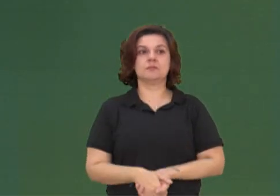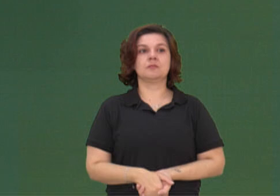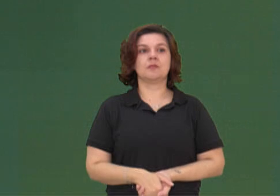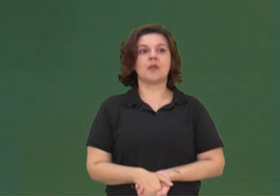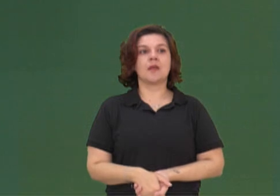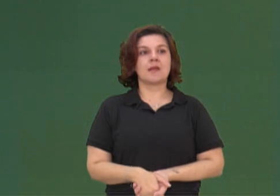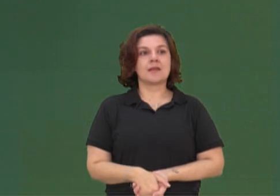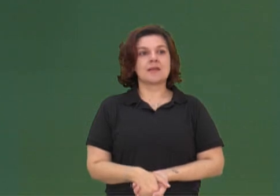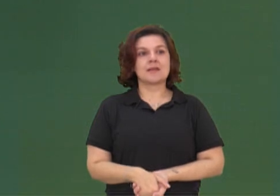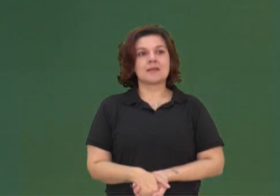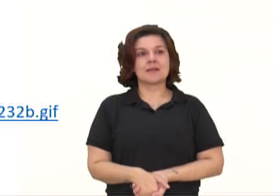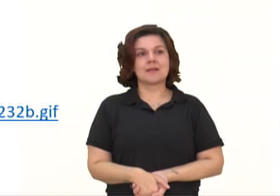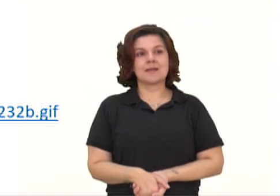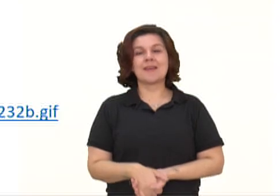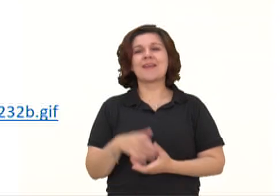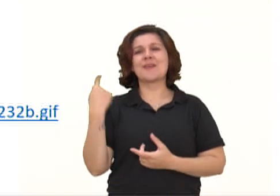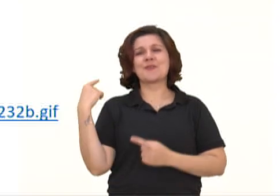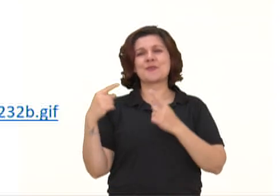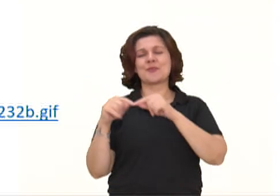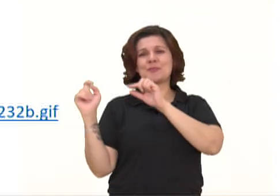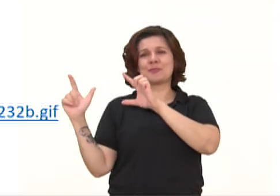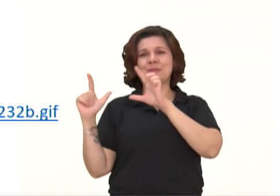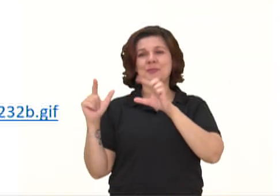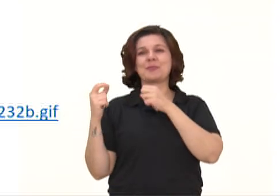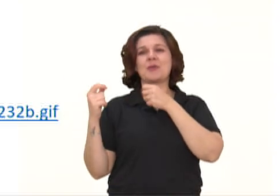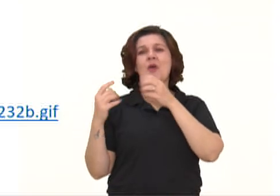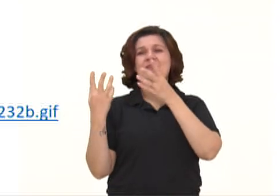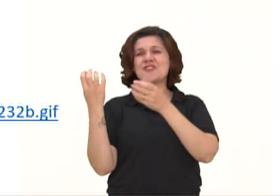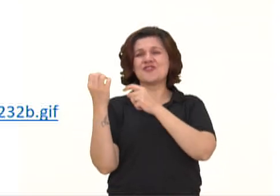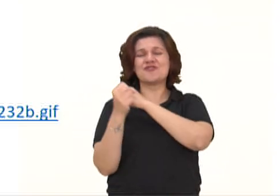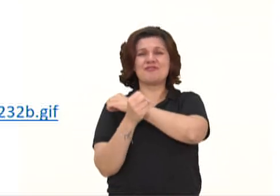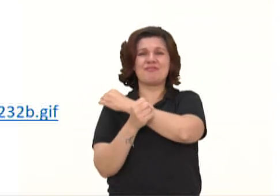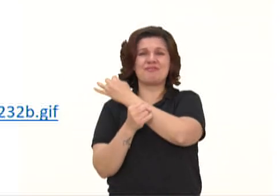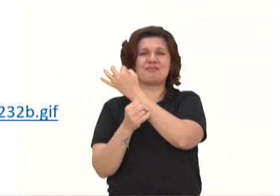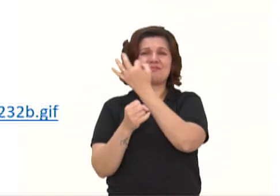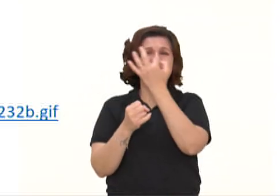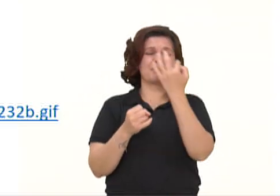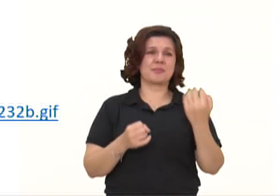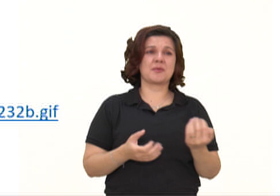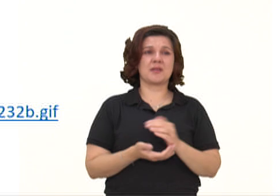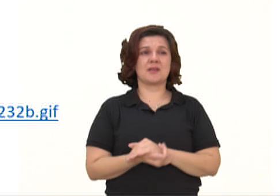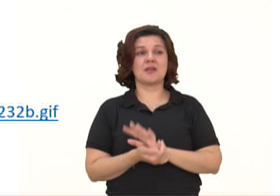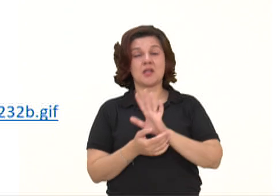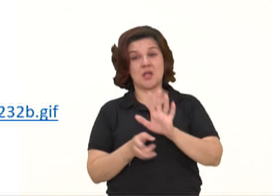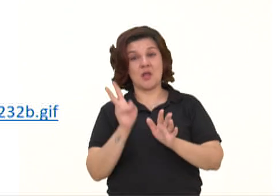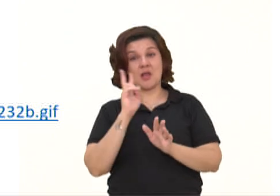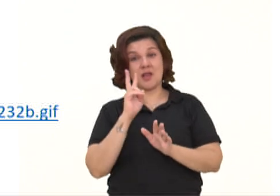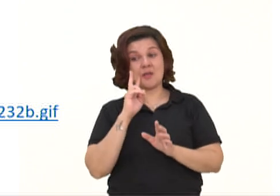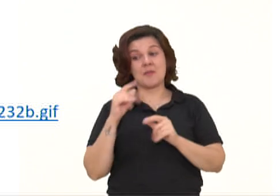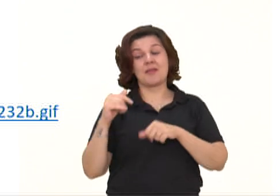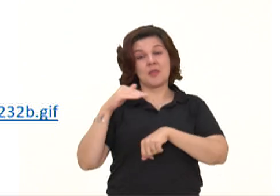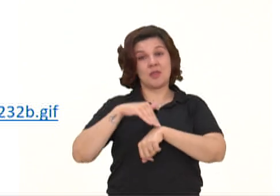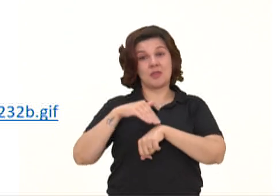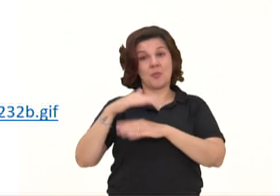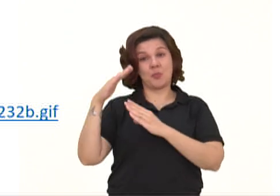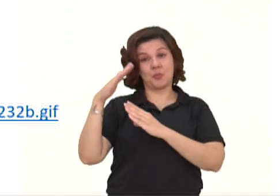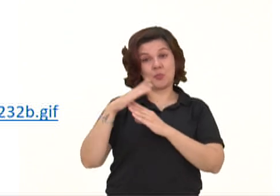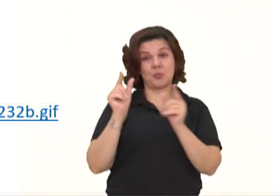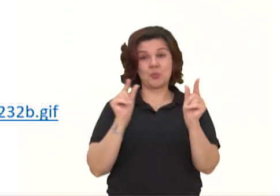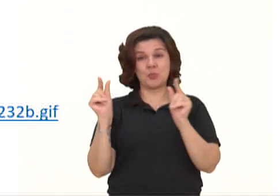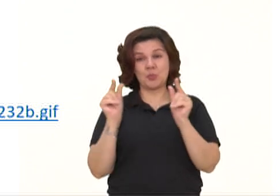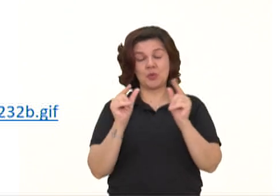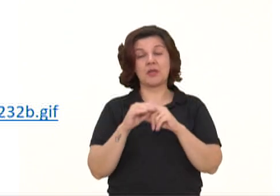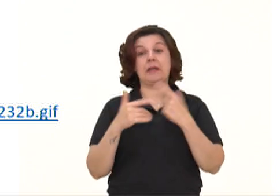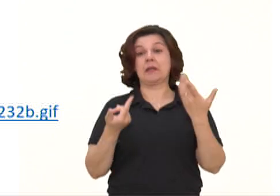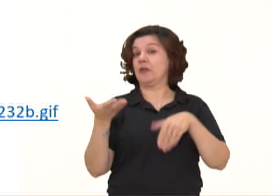Aqui eu trouxe uma gifzinha com diversos tipos de exercícios. É óbvio que o nosso tempo é curto, nós não vamos ter tempo de trabalhar todos